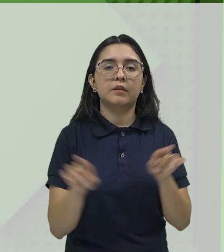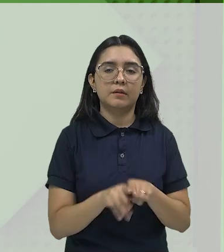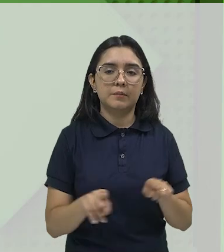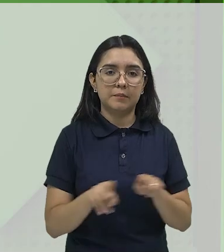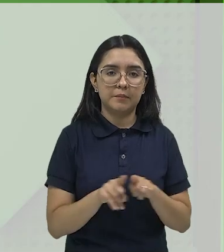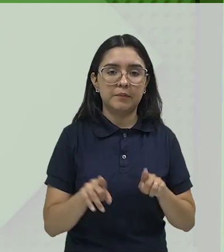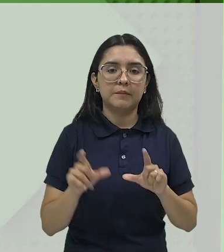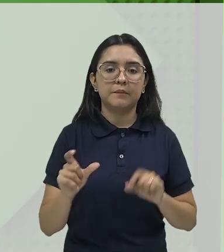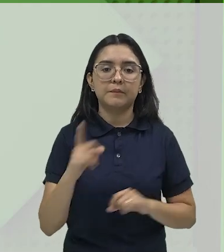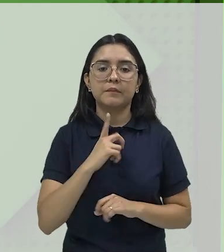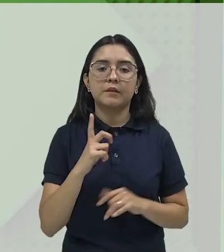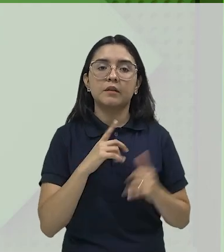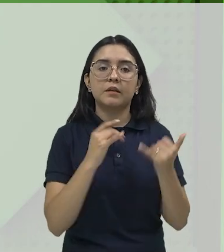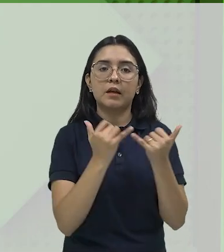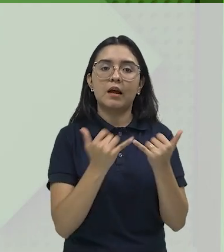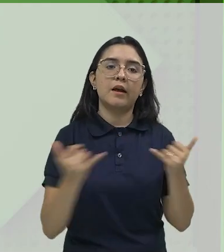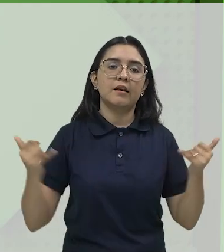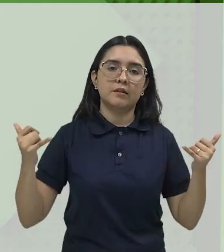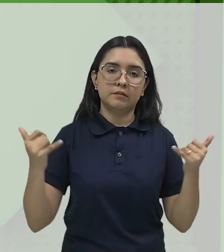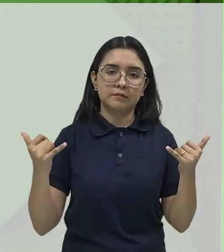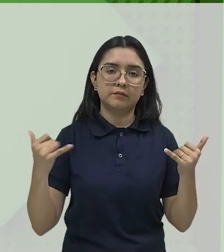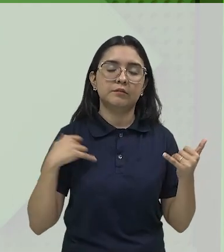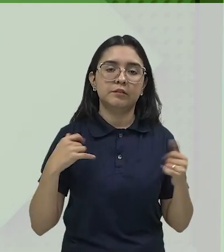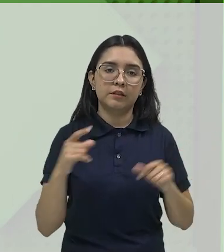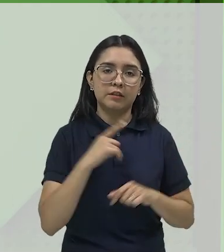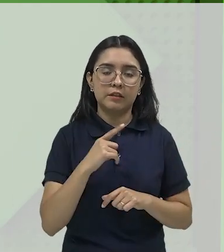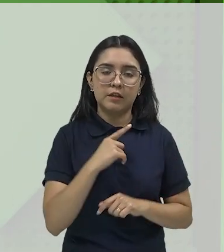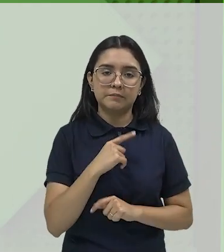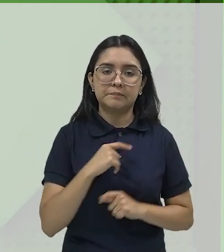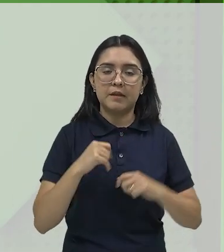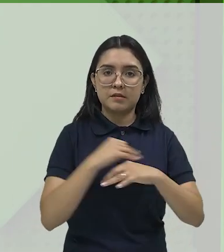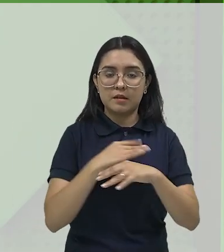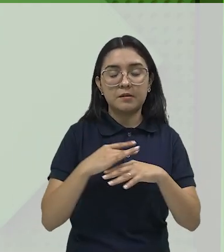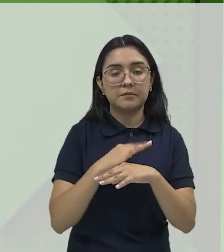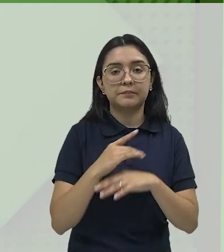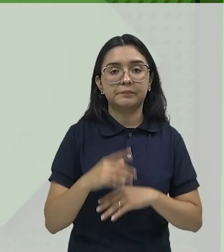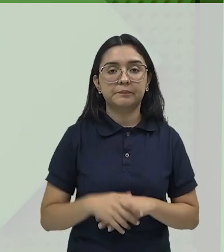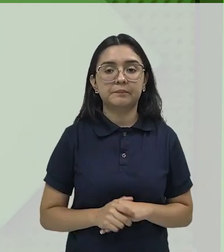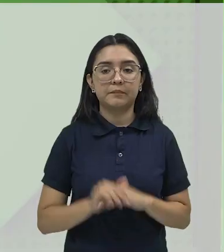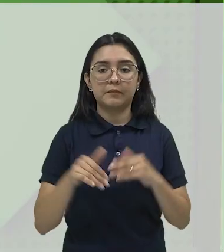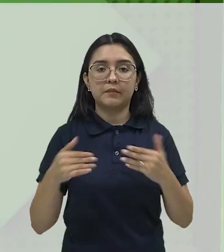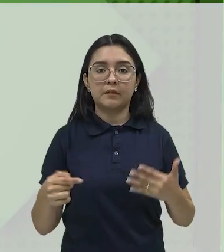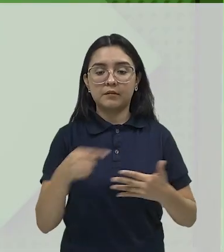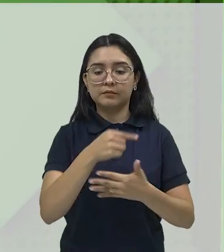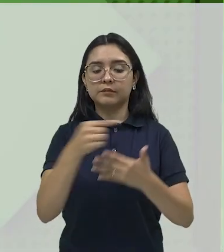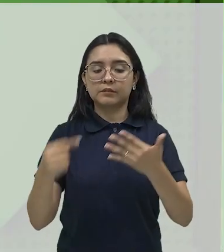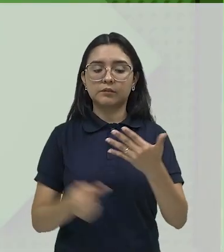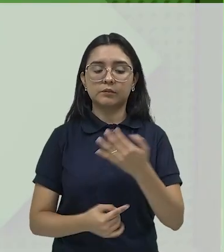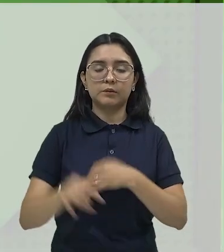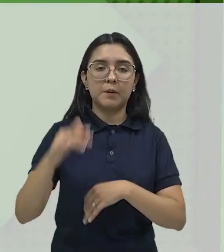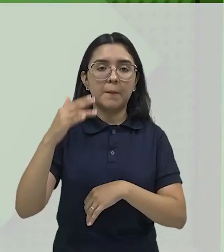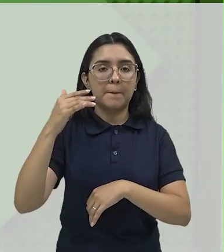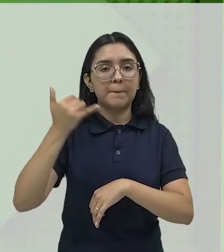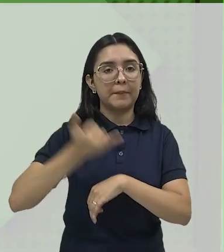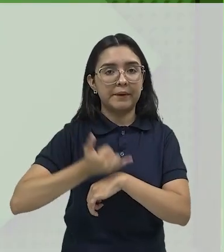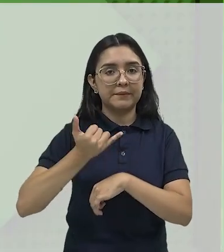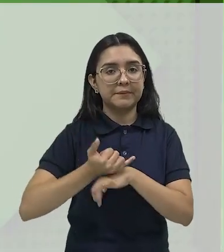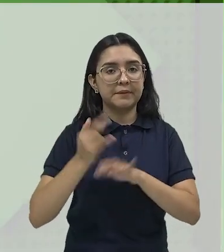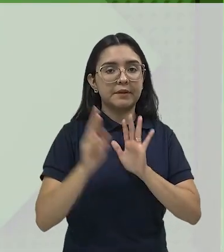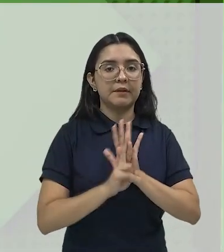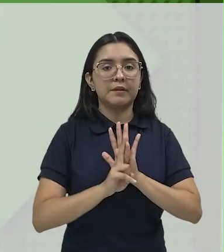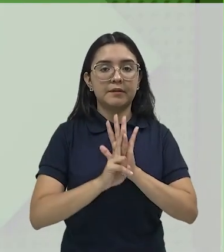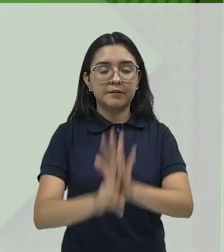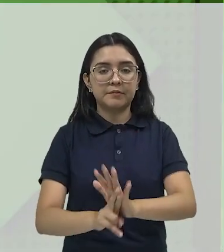a gente ter nas redes de eletricidade pela cidade, né? Então, aí são esses metais que representam